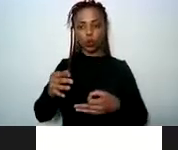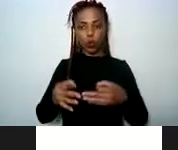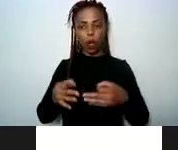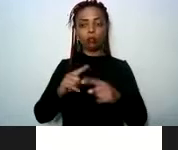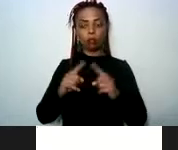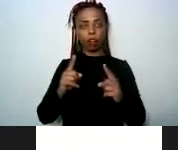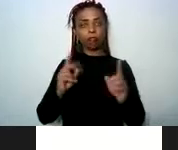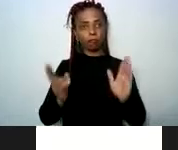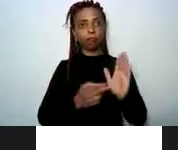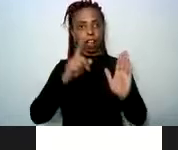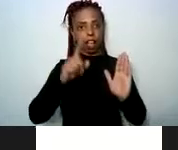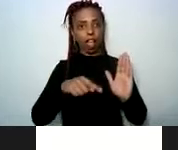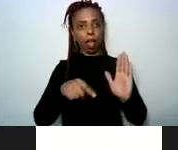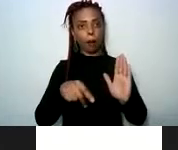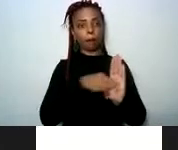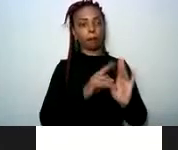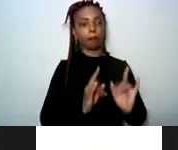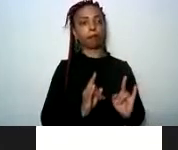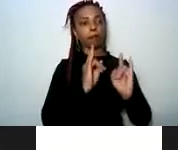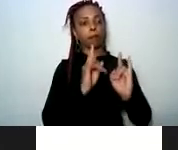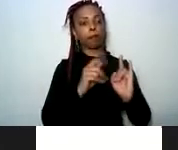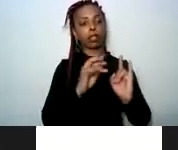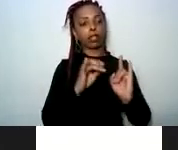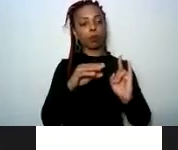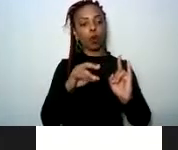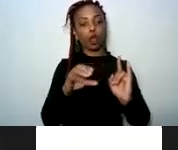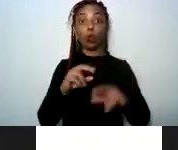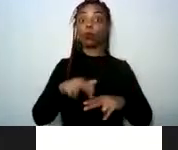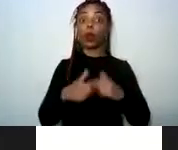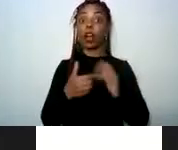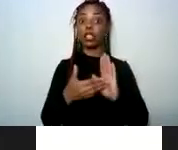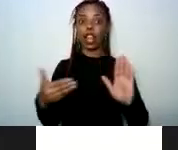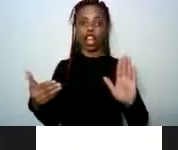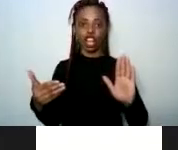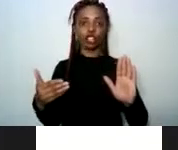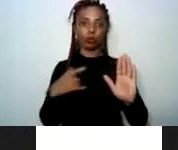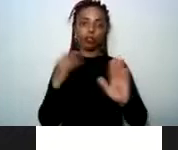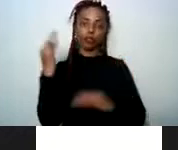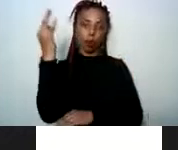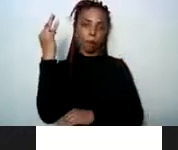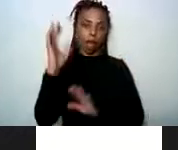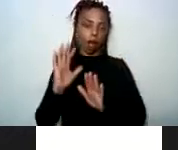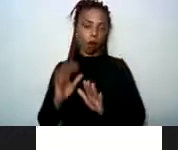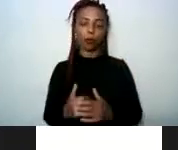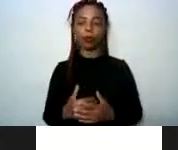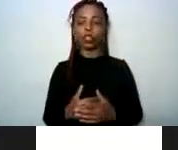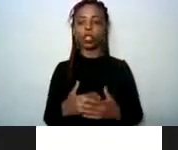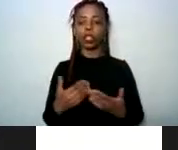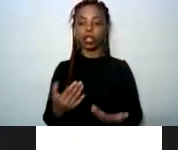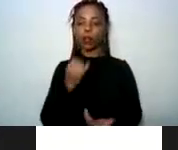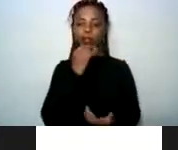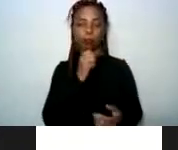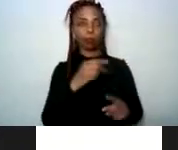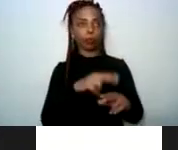pelas suas características estéticas e estéticos formais, uma consideração de uma imagem